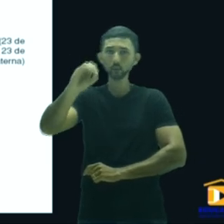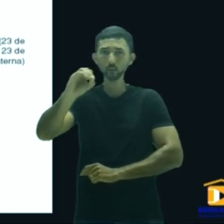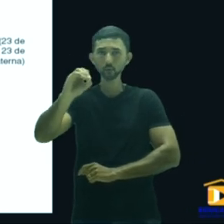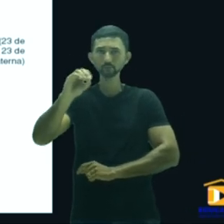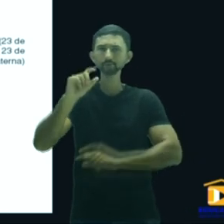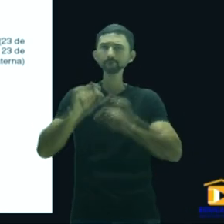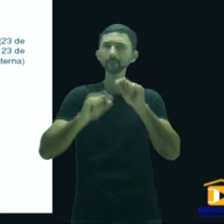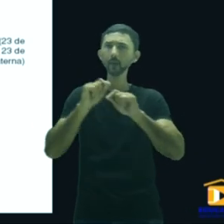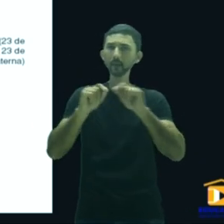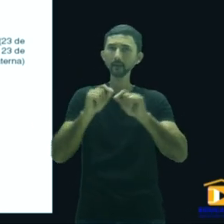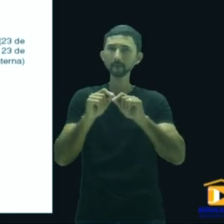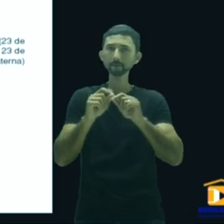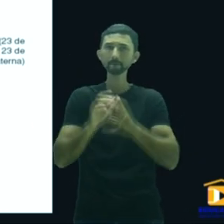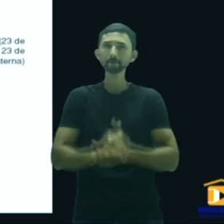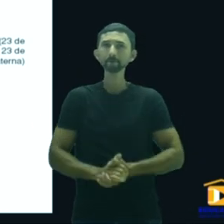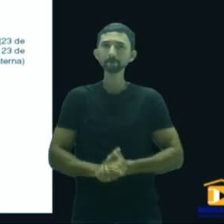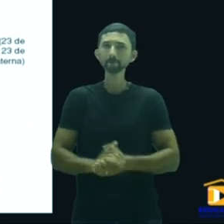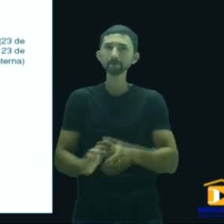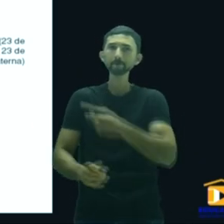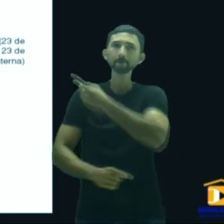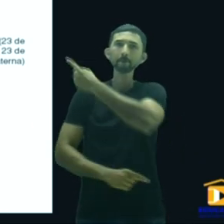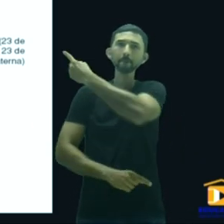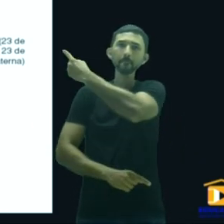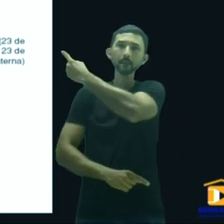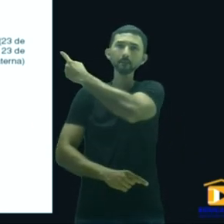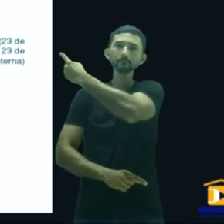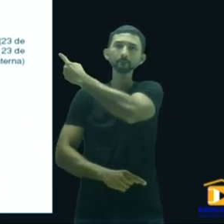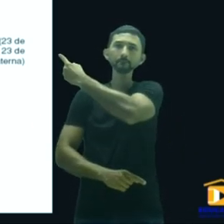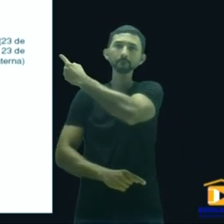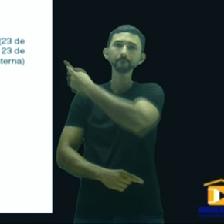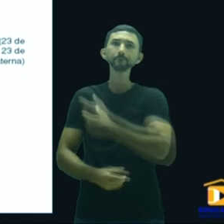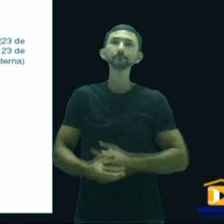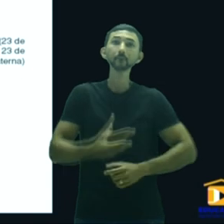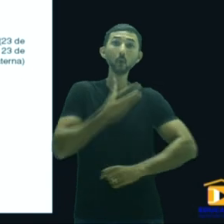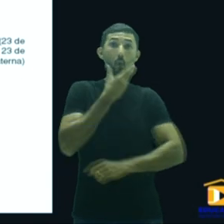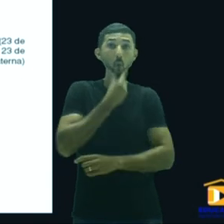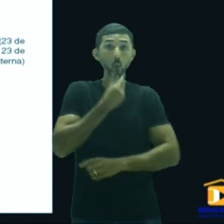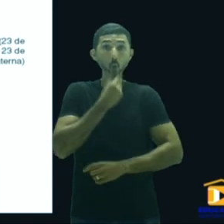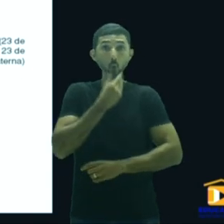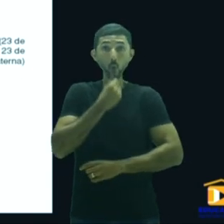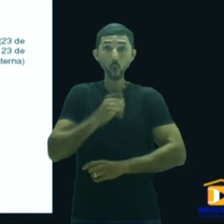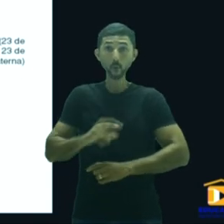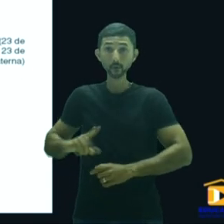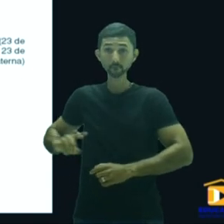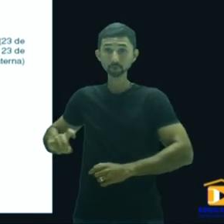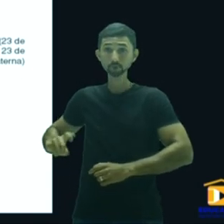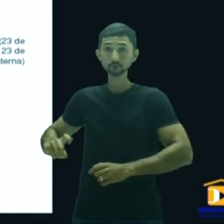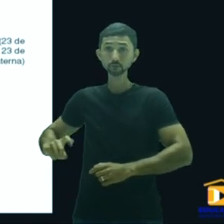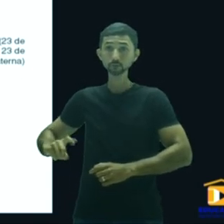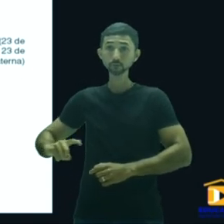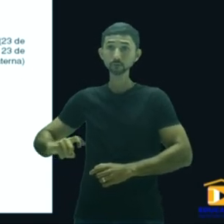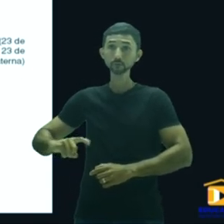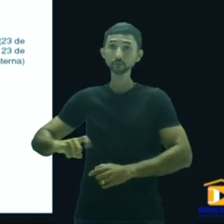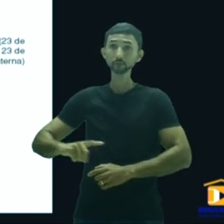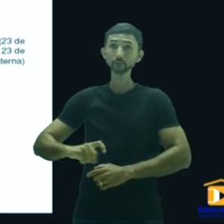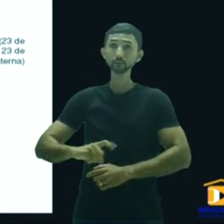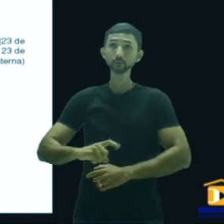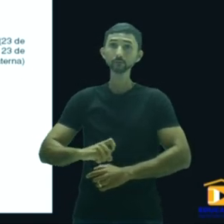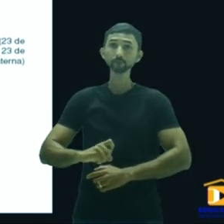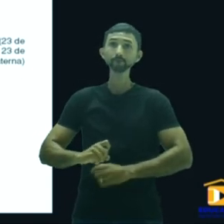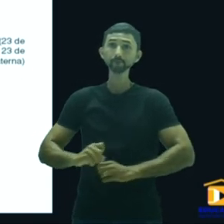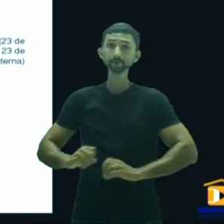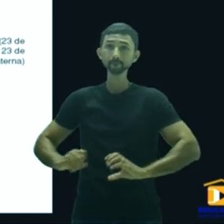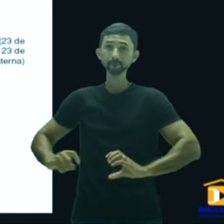hereditário? Você está vendo logo aqui, ó. Um homem é que liberou no seu espermatozoide